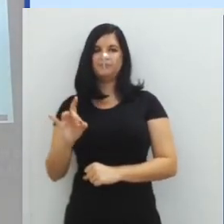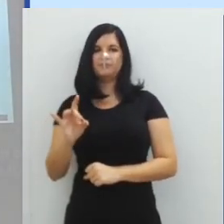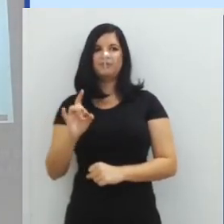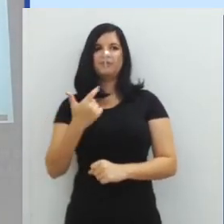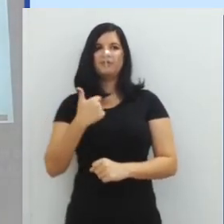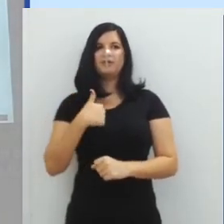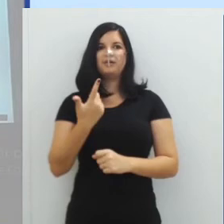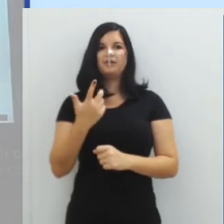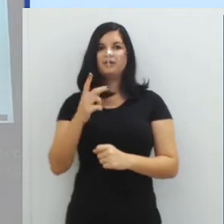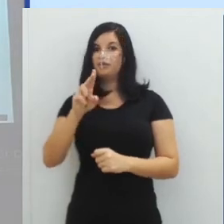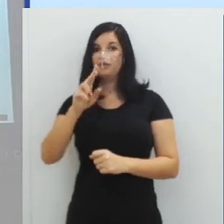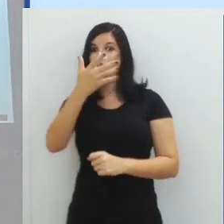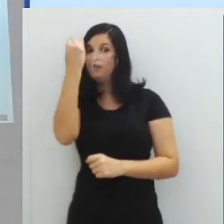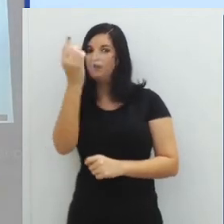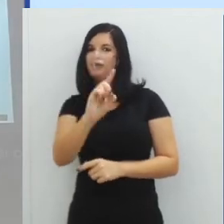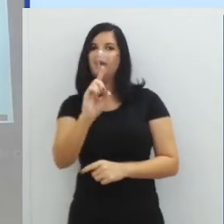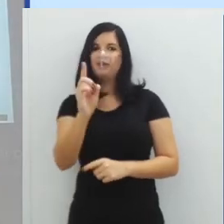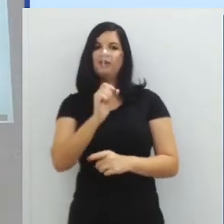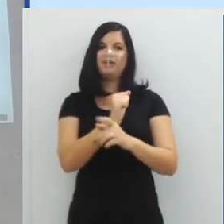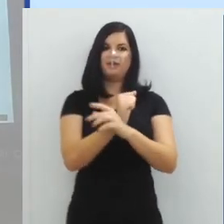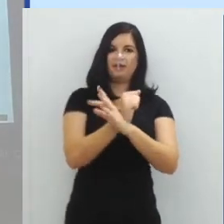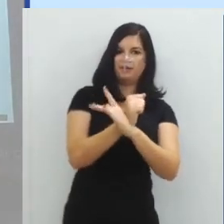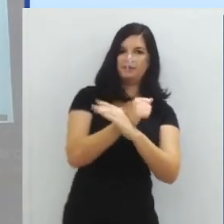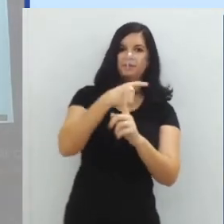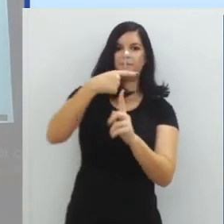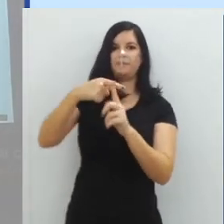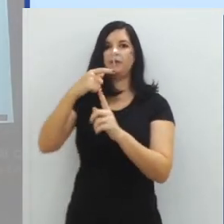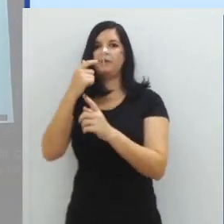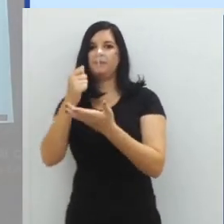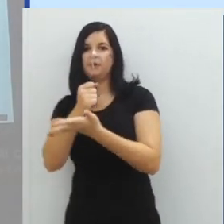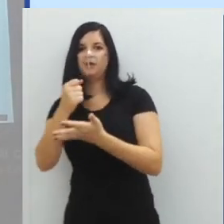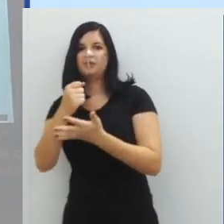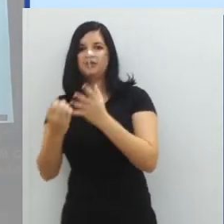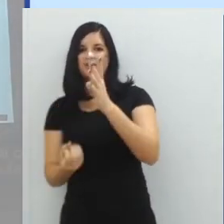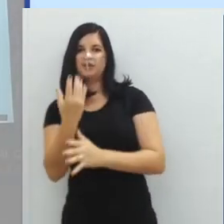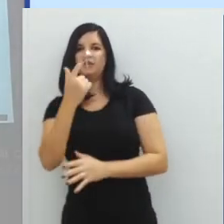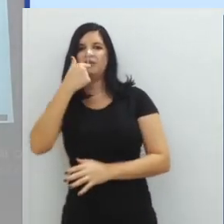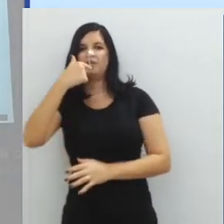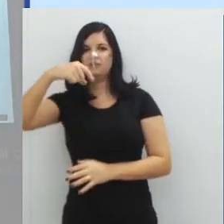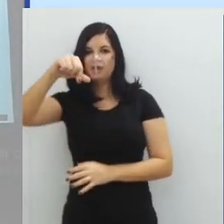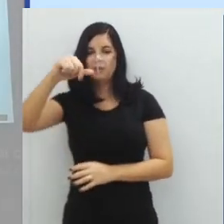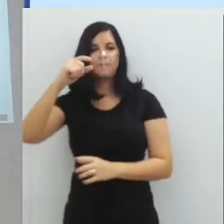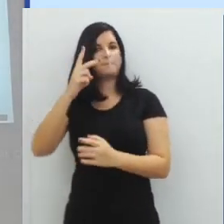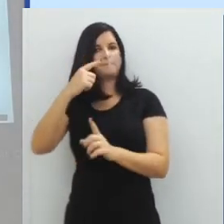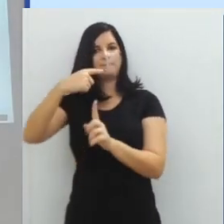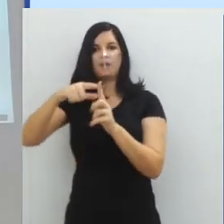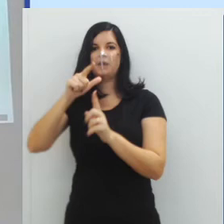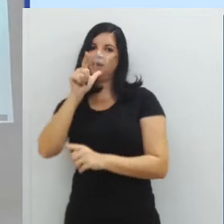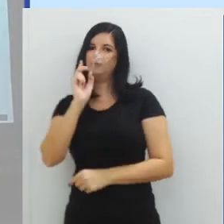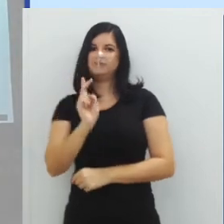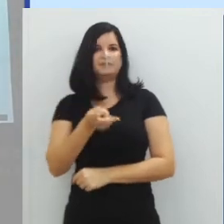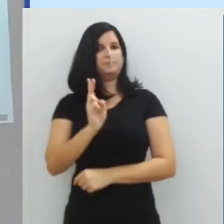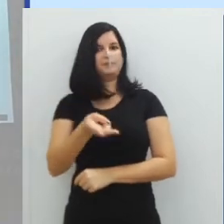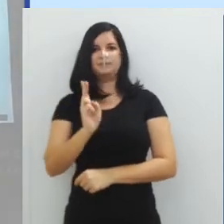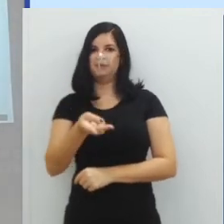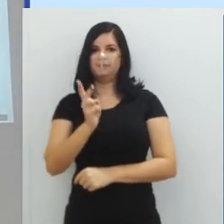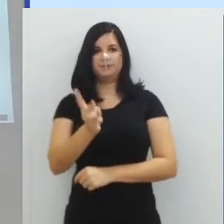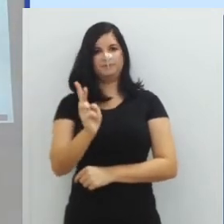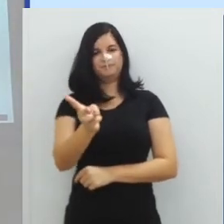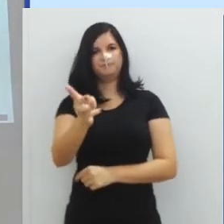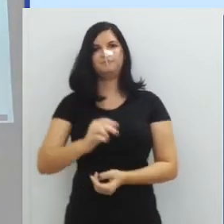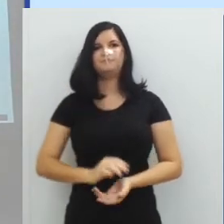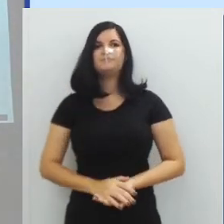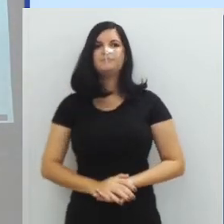mais esquecer, ácido mais base forma sal mais água. Sempre. Sempre, sempre, sempre.